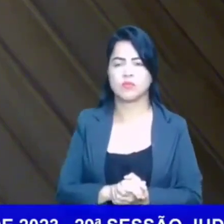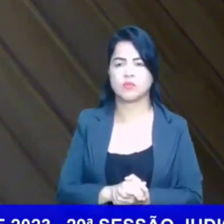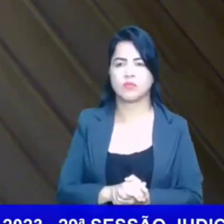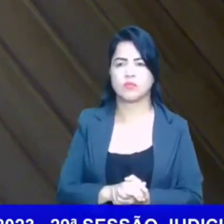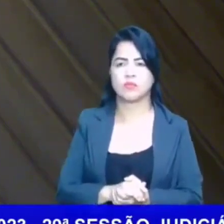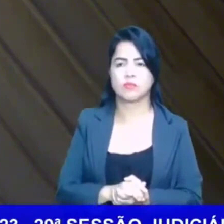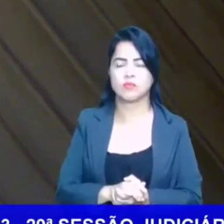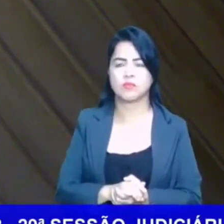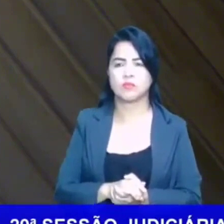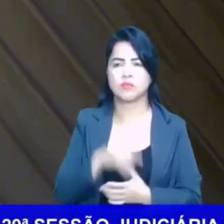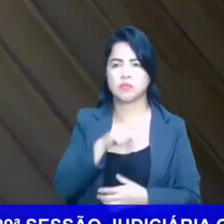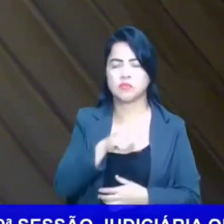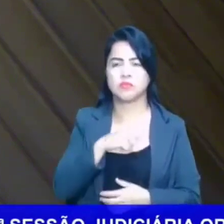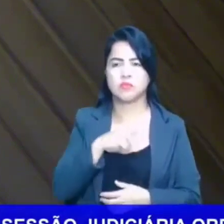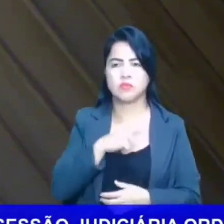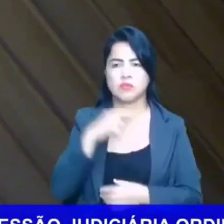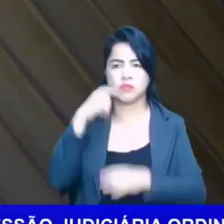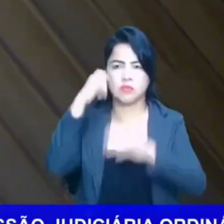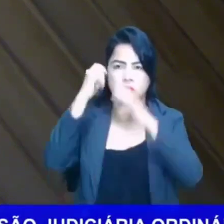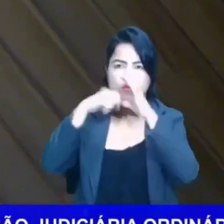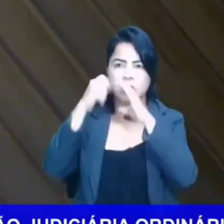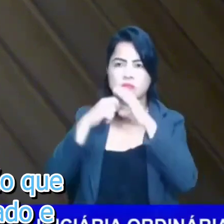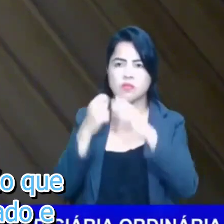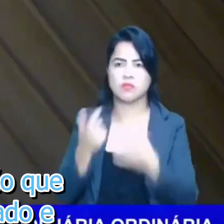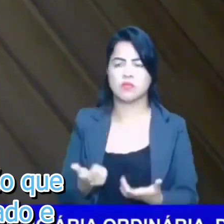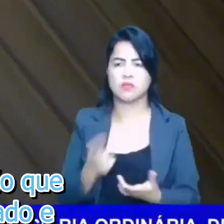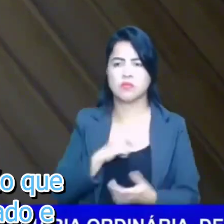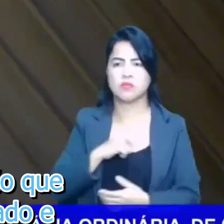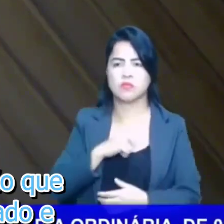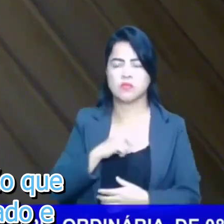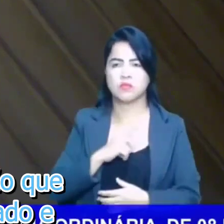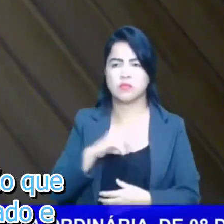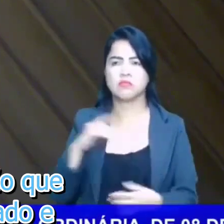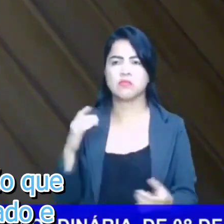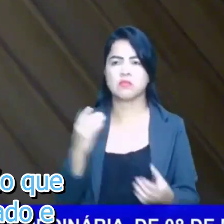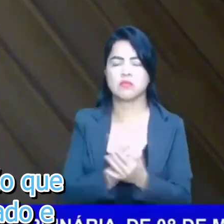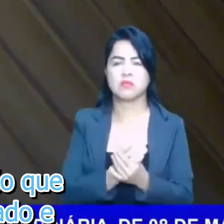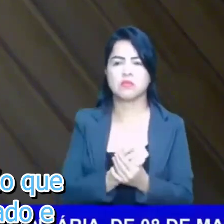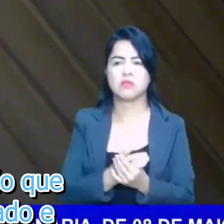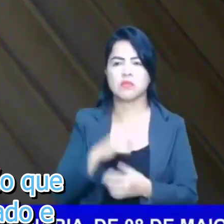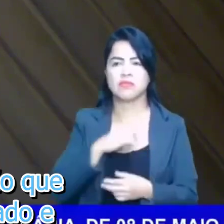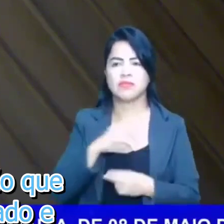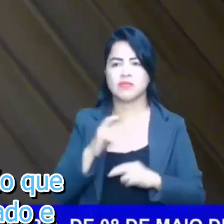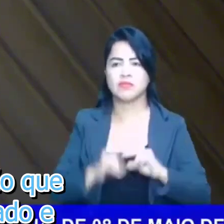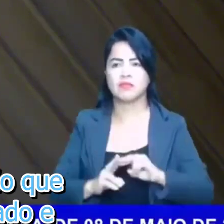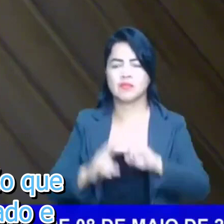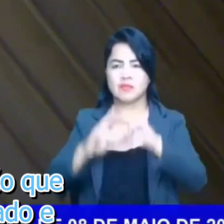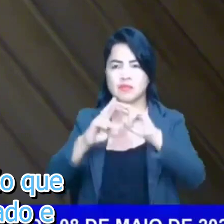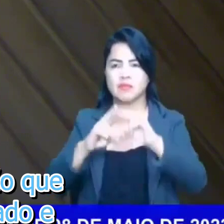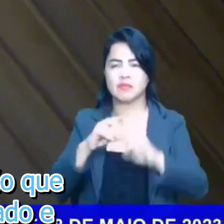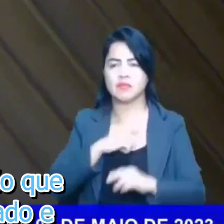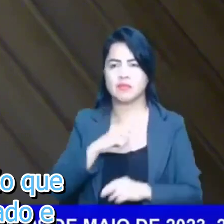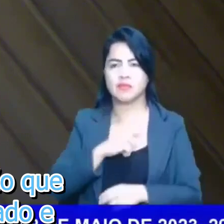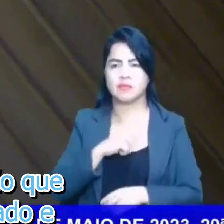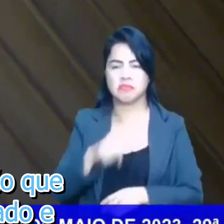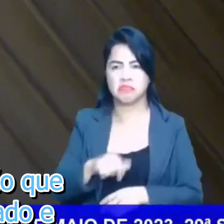Deste vídeo, destas divulgações, teve uma condenação, ocorreu uma representação, que foi condenado aqui pela corte,